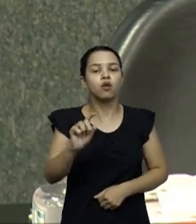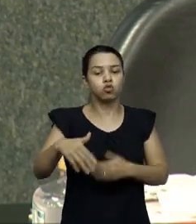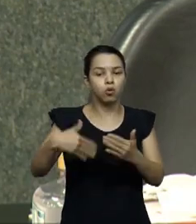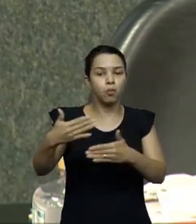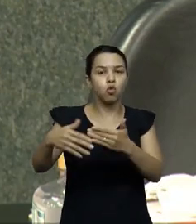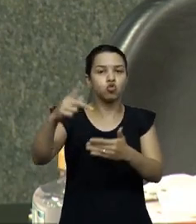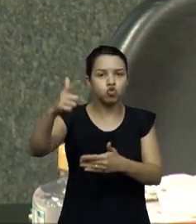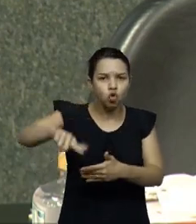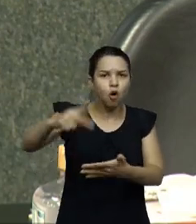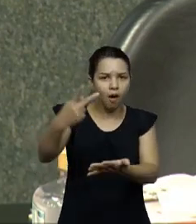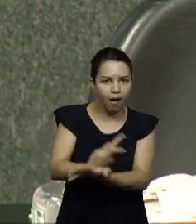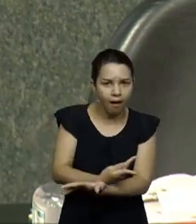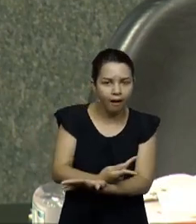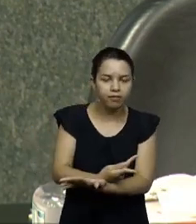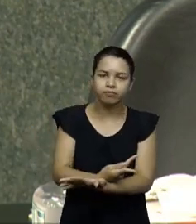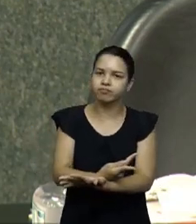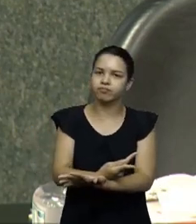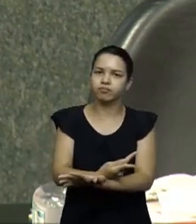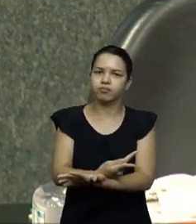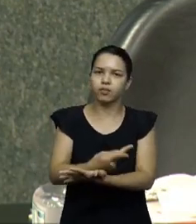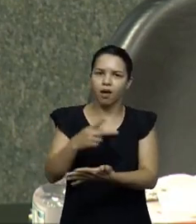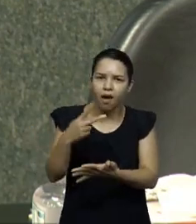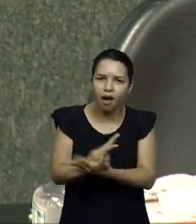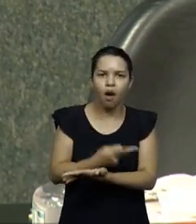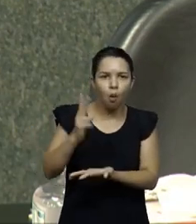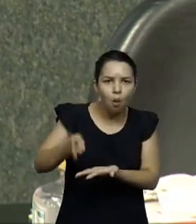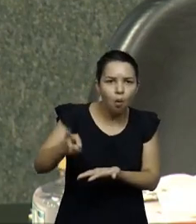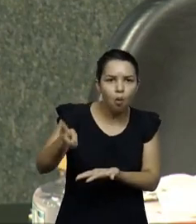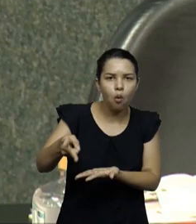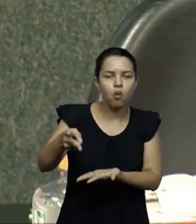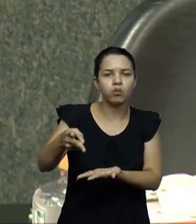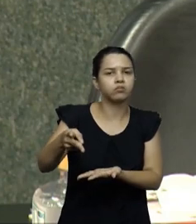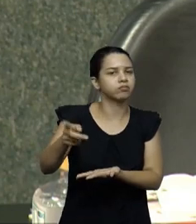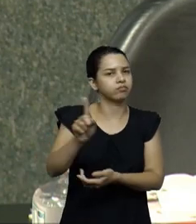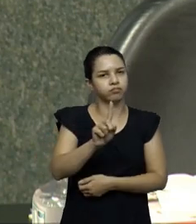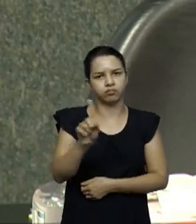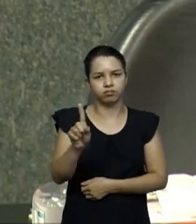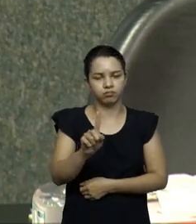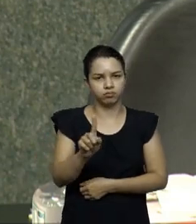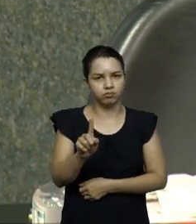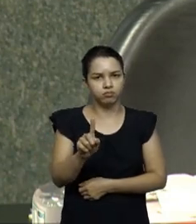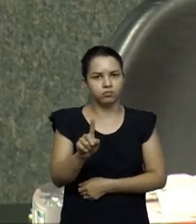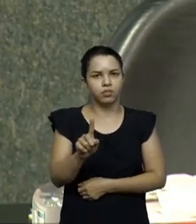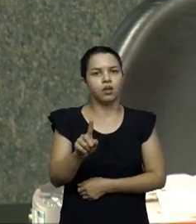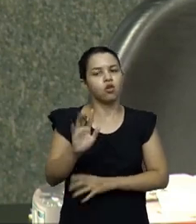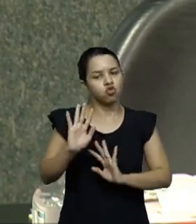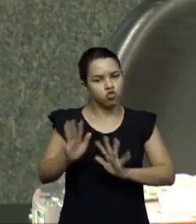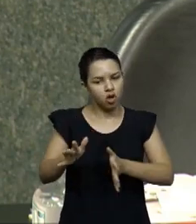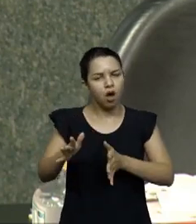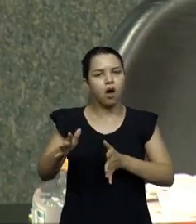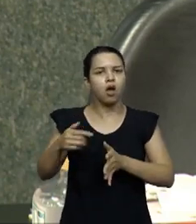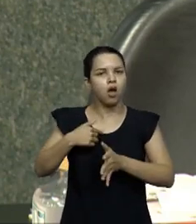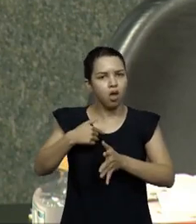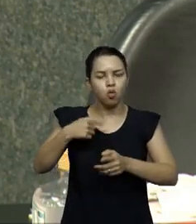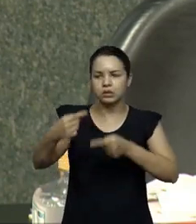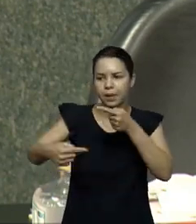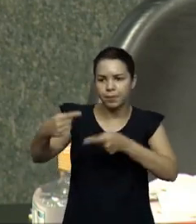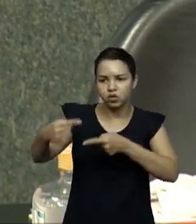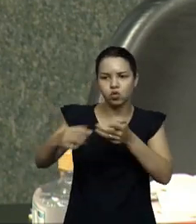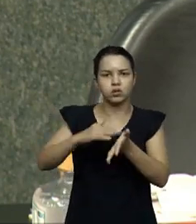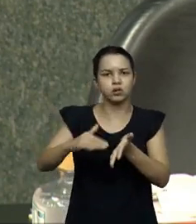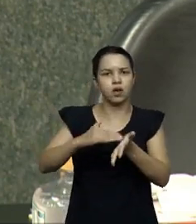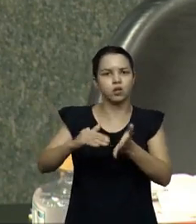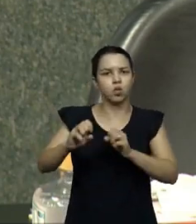estojo é não continuar no erro e isso eu tenho debatido com a secretaria educação O Gabriel é